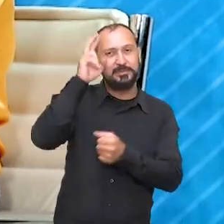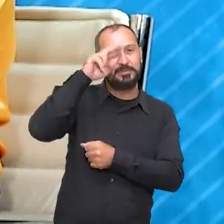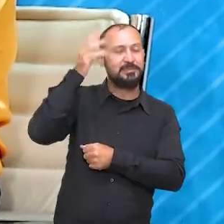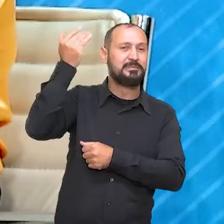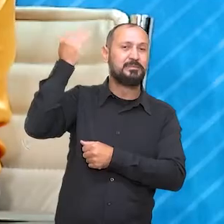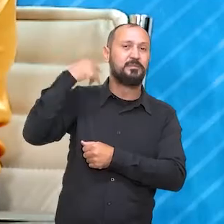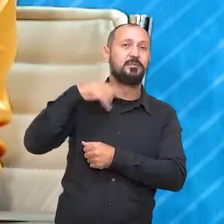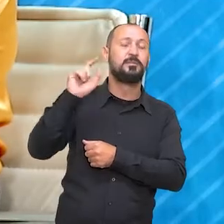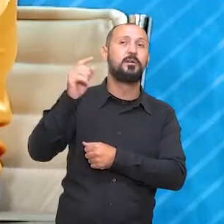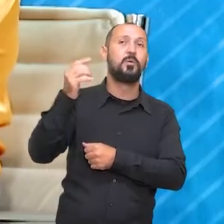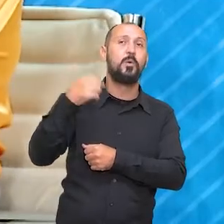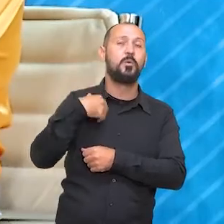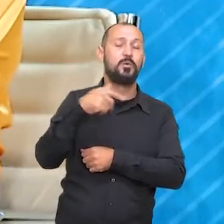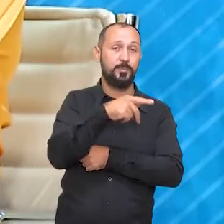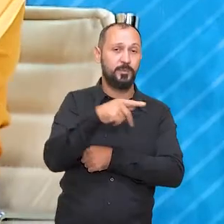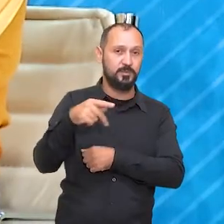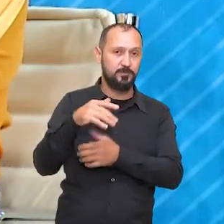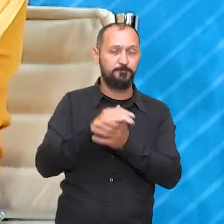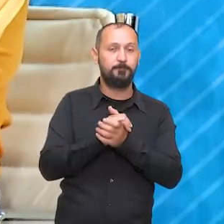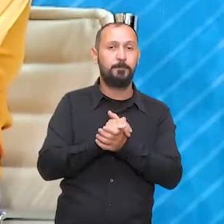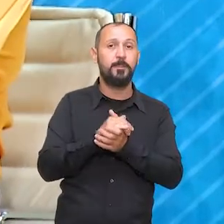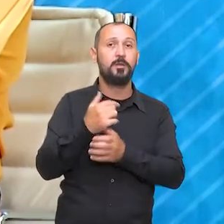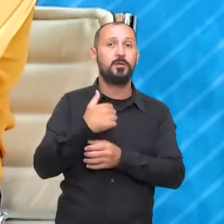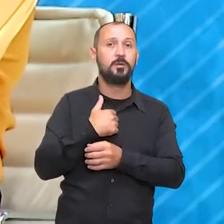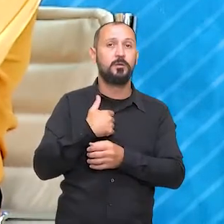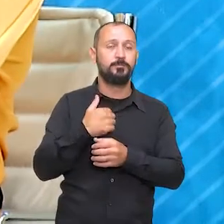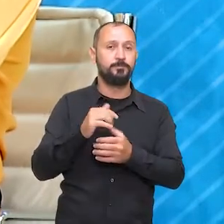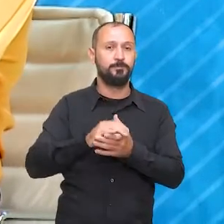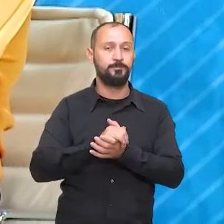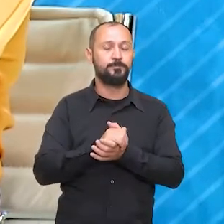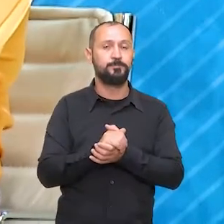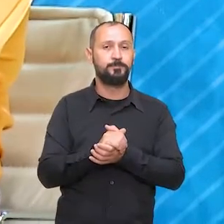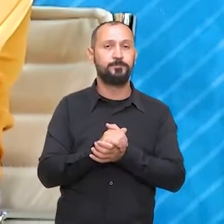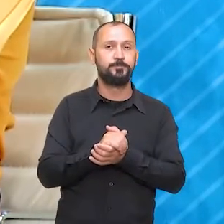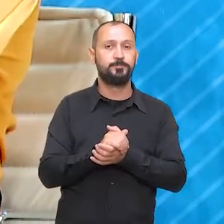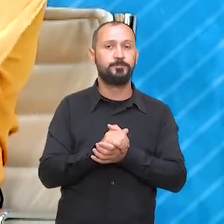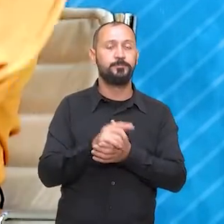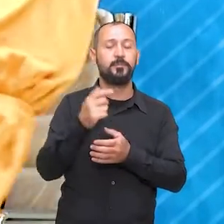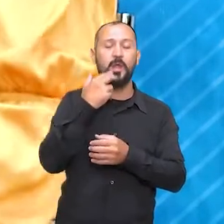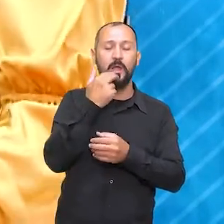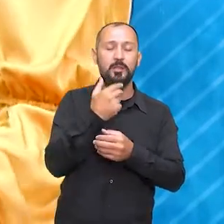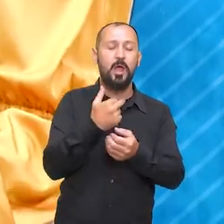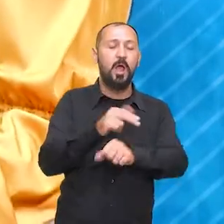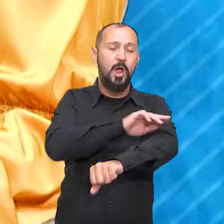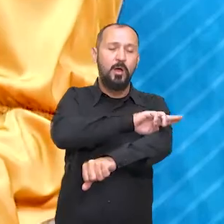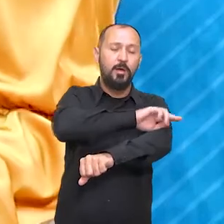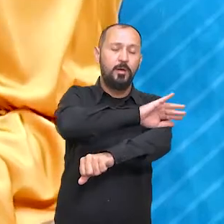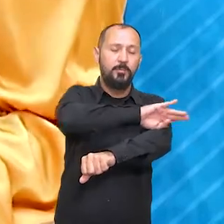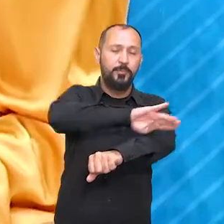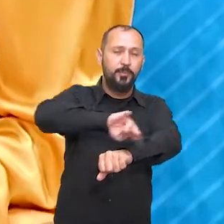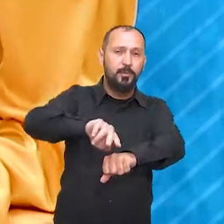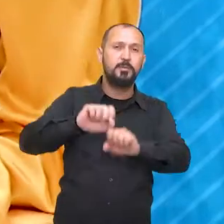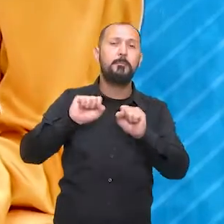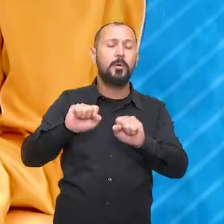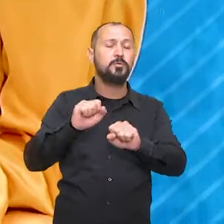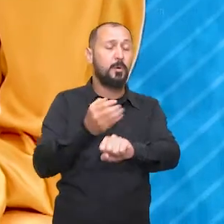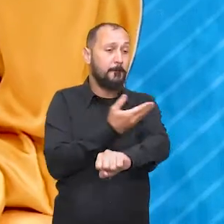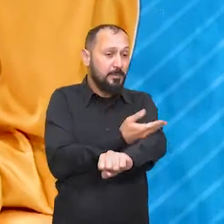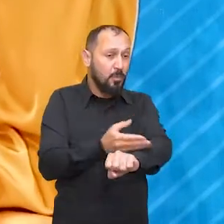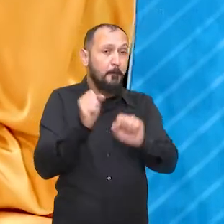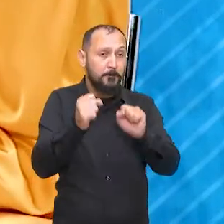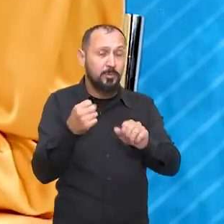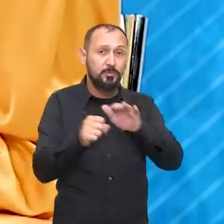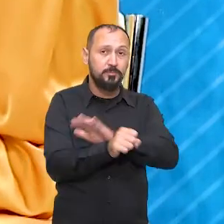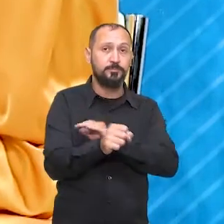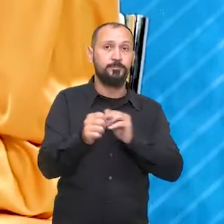uma lembrança da comissão da qual eu presido. Eu presido uma comissão da igualdade racial. E me perguntaram se pessoas brancas poderiam